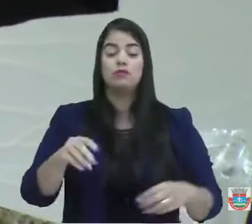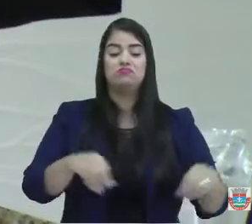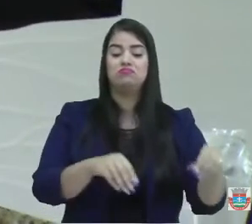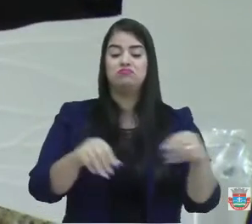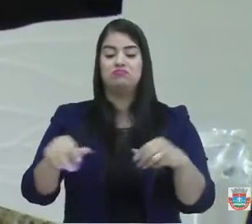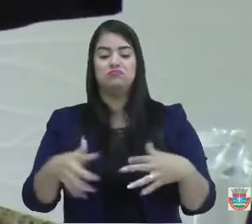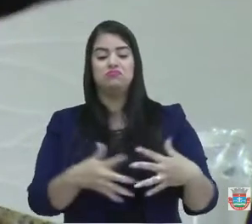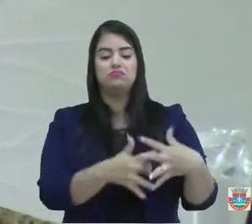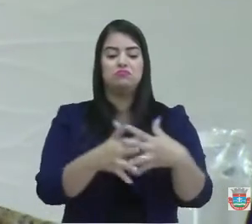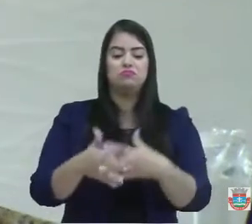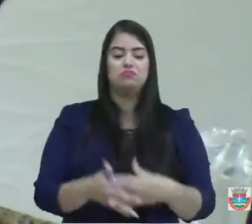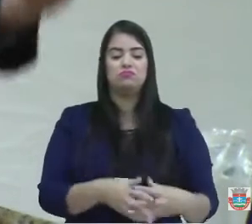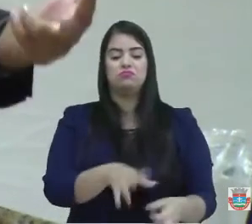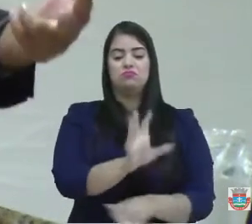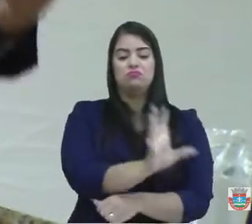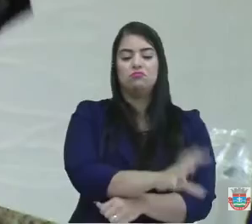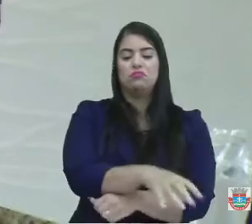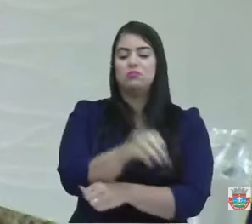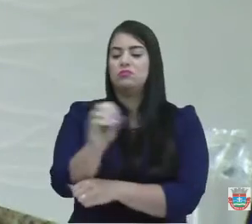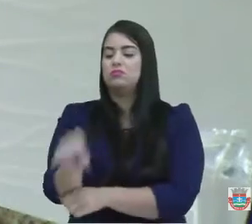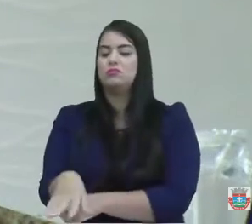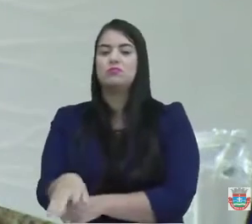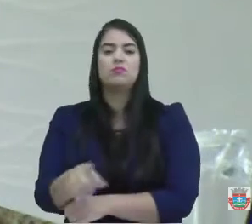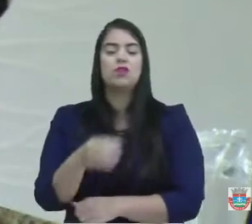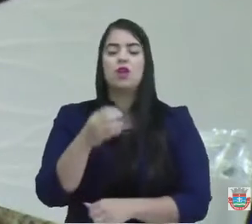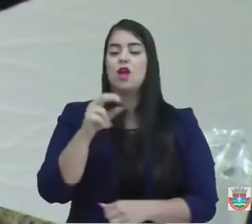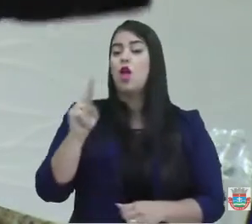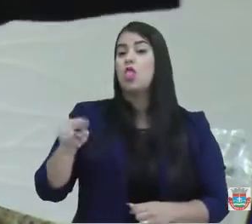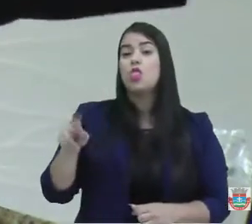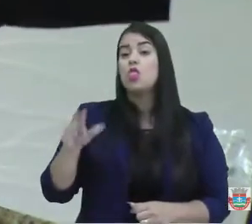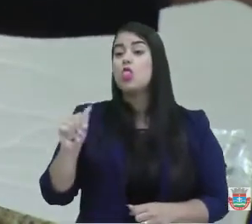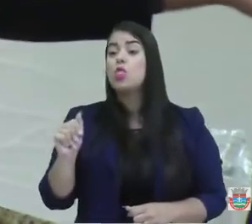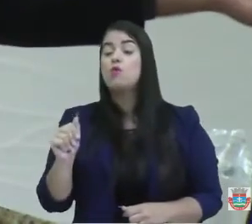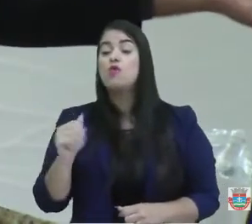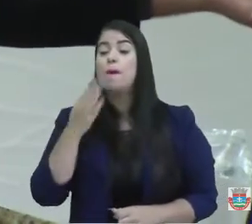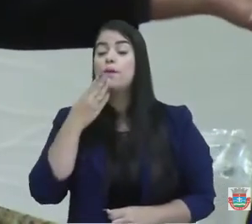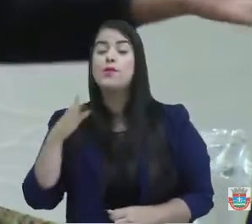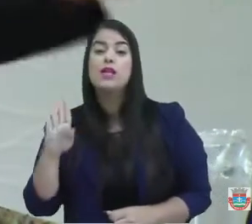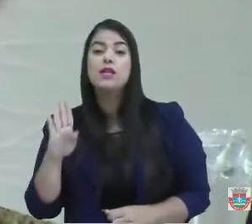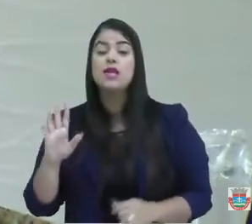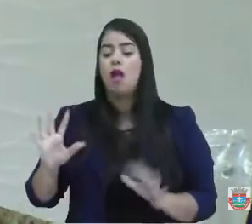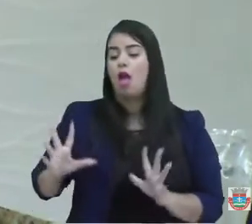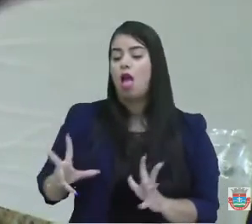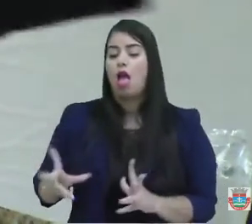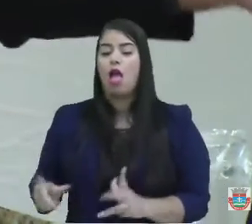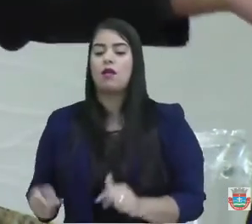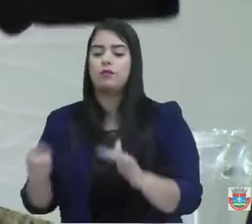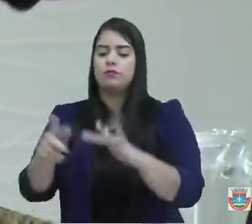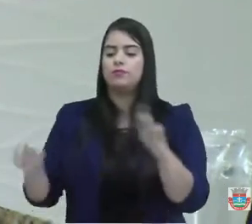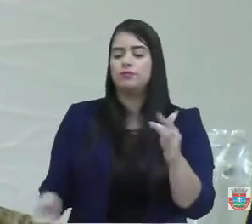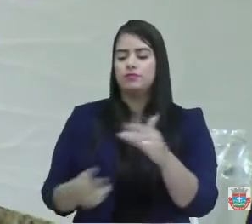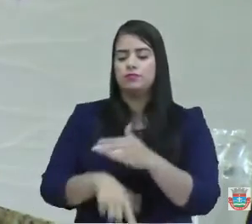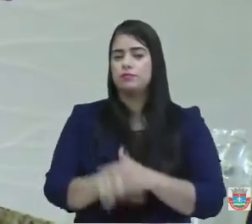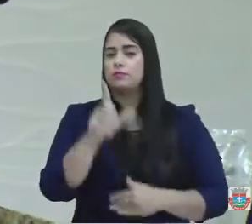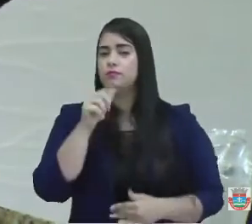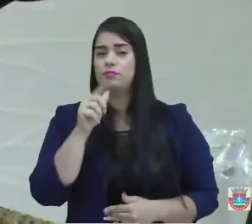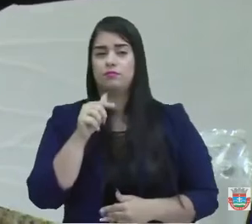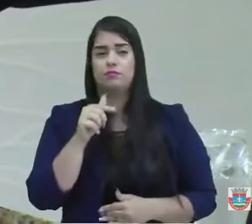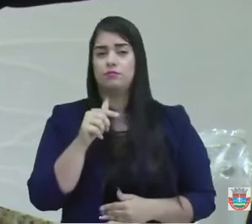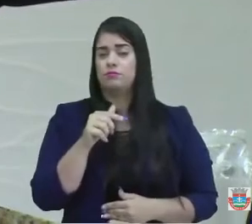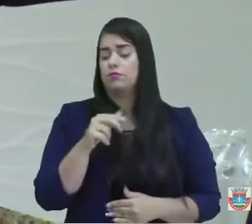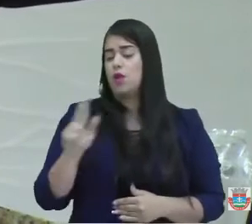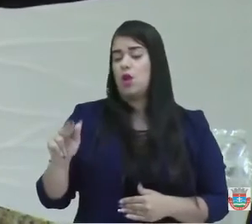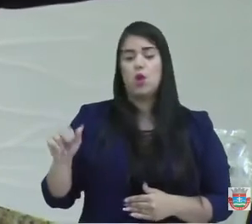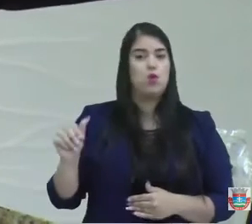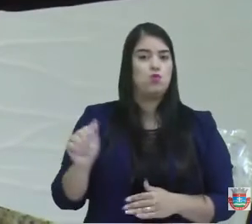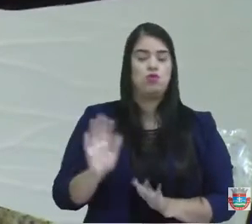trator. Eu nunca prometi a limpar a barriga de ninguém, que eu não tenho máquina. E nunca prometi serviço a ninguém, que eu não tenho firma. Como é que eu vou